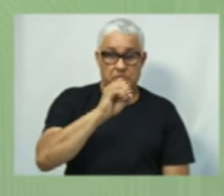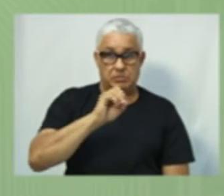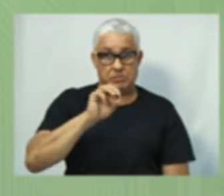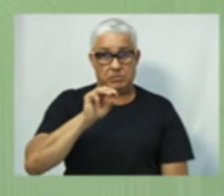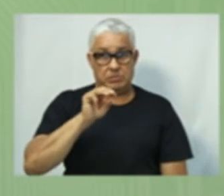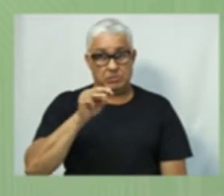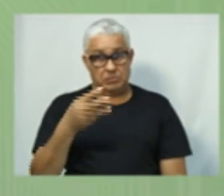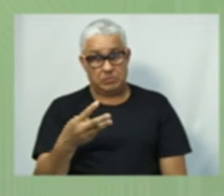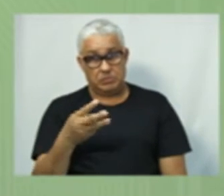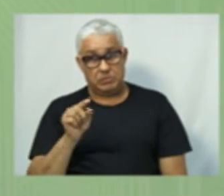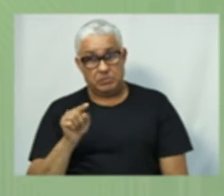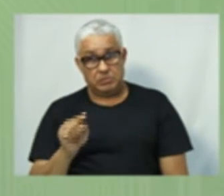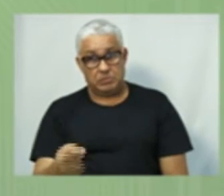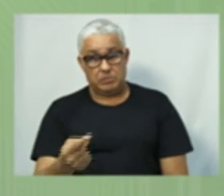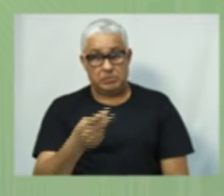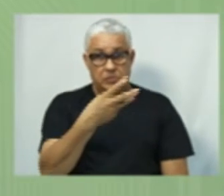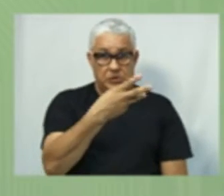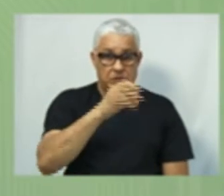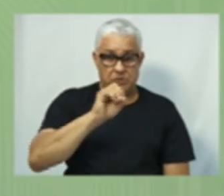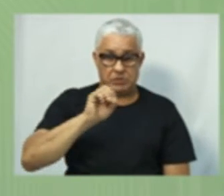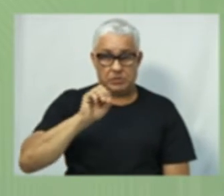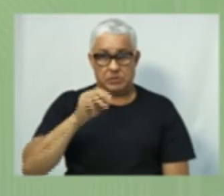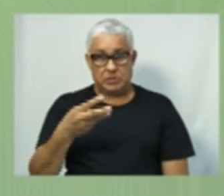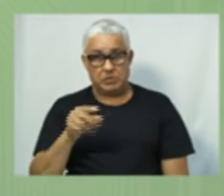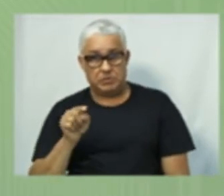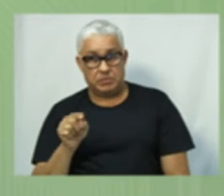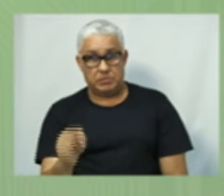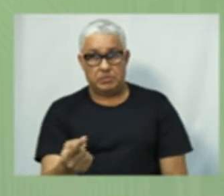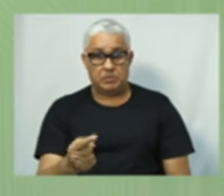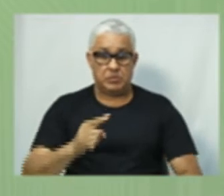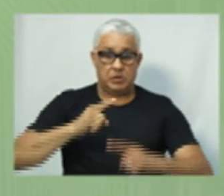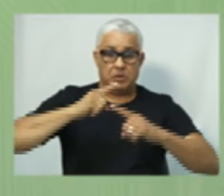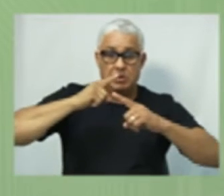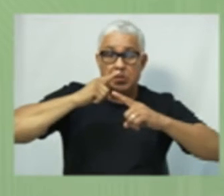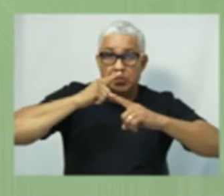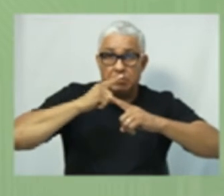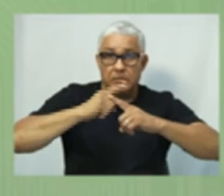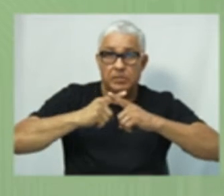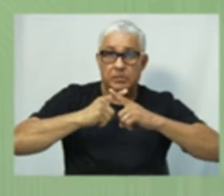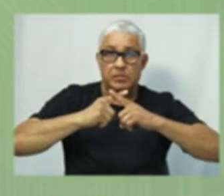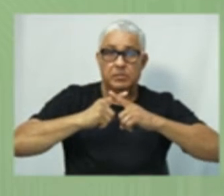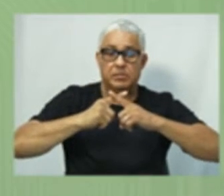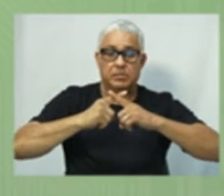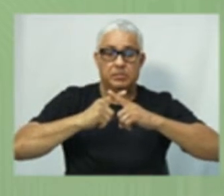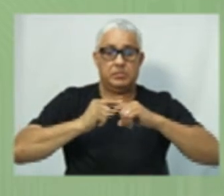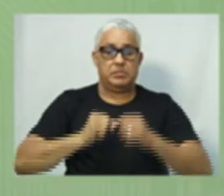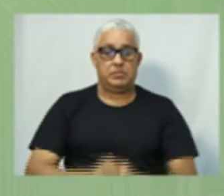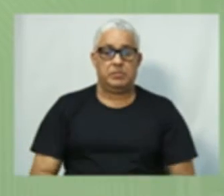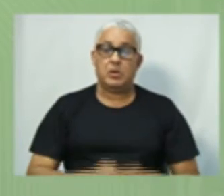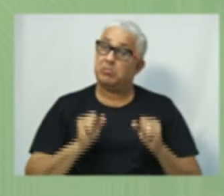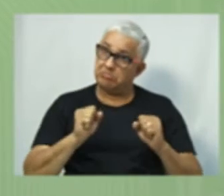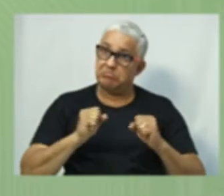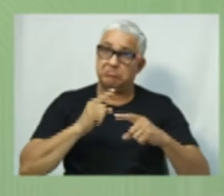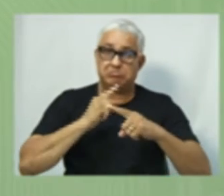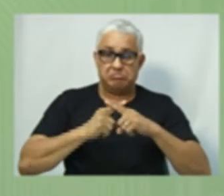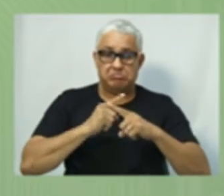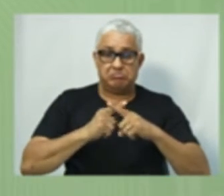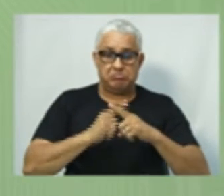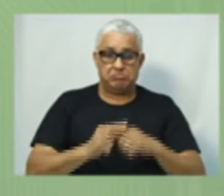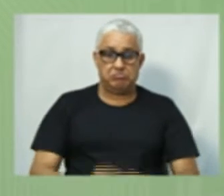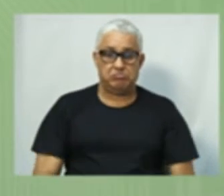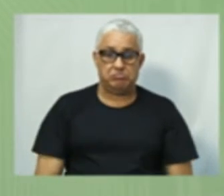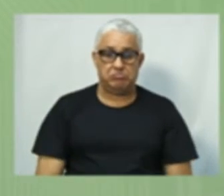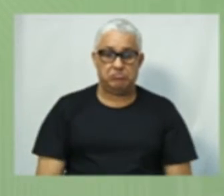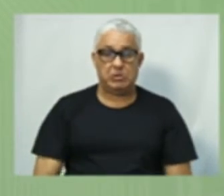esse valor total do trimestre, 303 mil, e multiplica. Você pode multiplicar pelo jeito